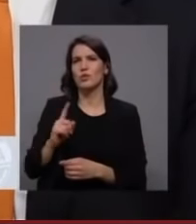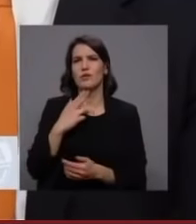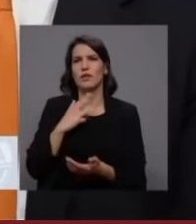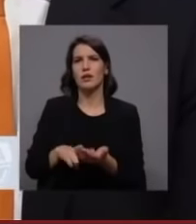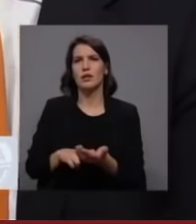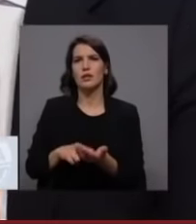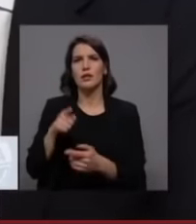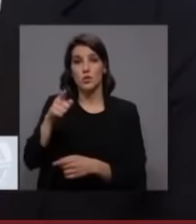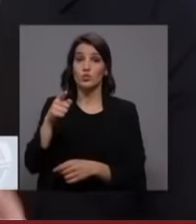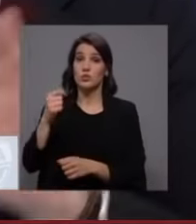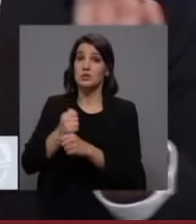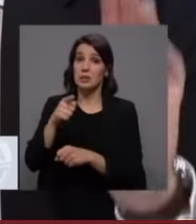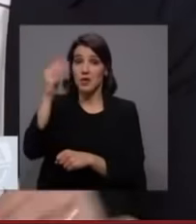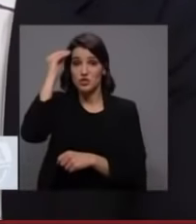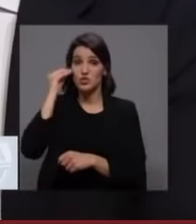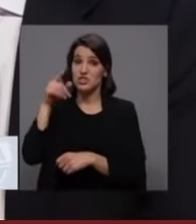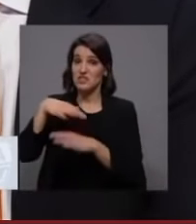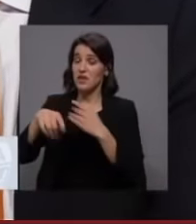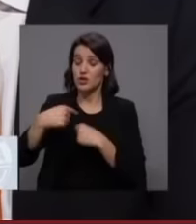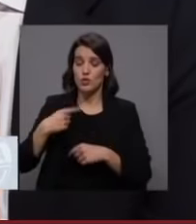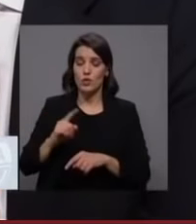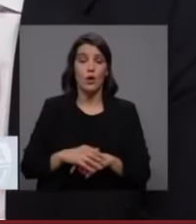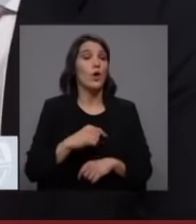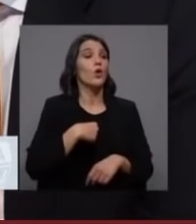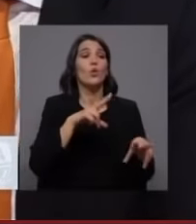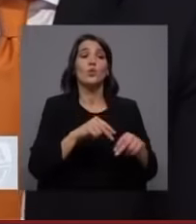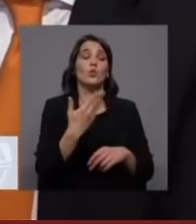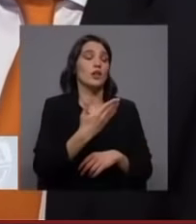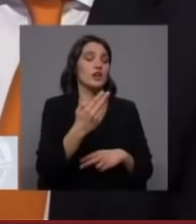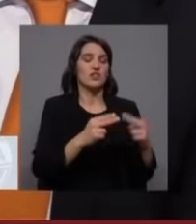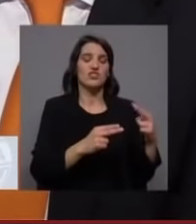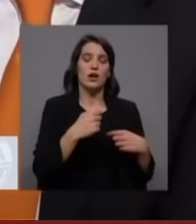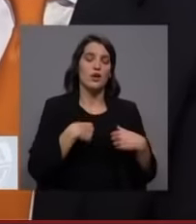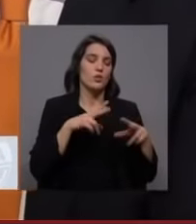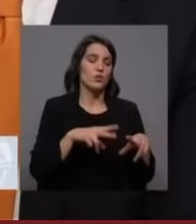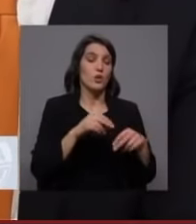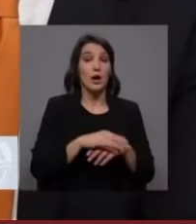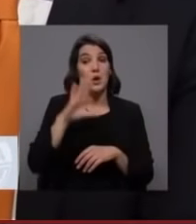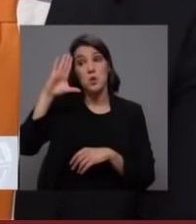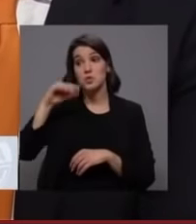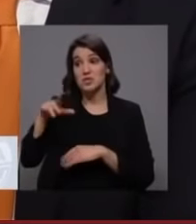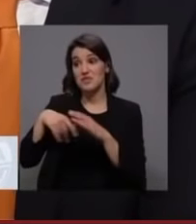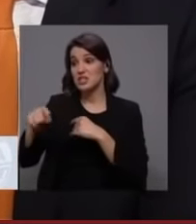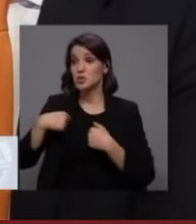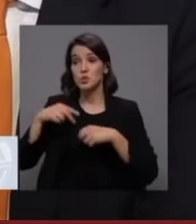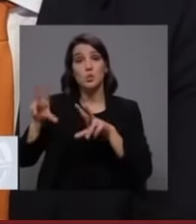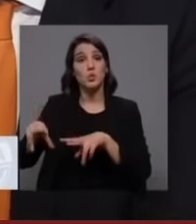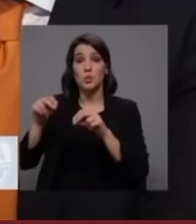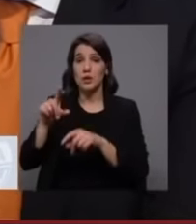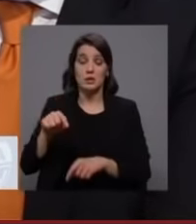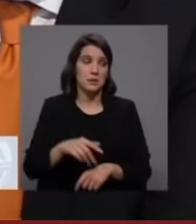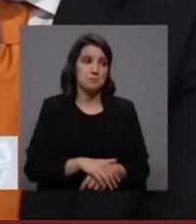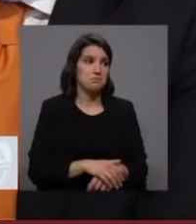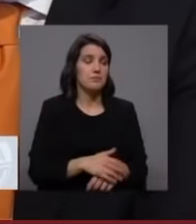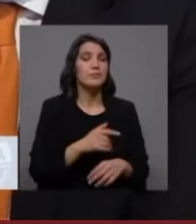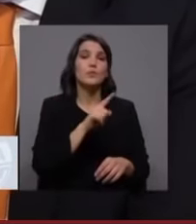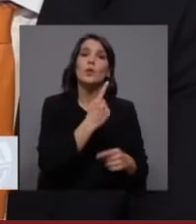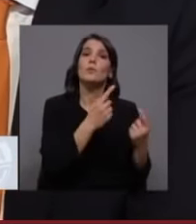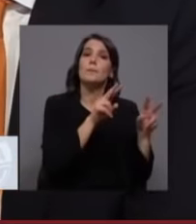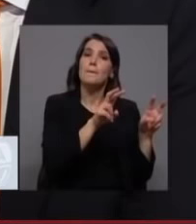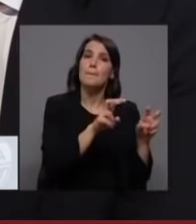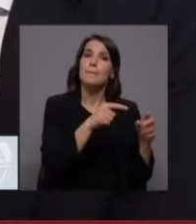quando era jurídica agora senão nunca fiz um refri direitos calças mulher eu não sei se inscreva Eu nunca fiz isso não responder agora alma